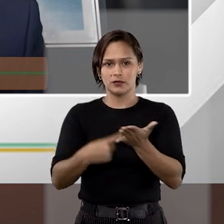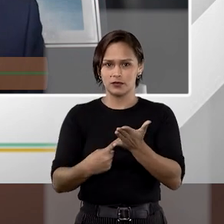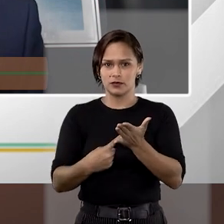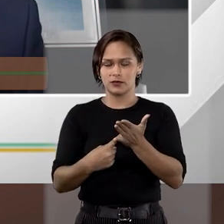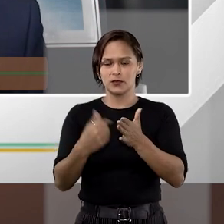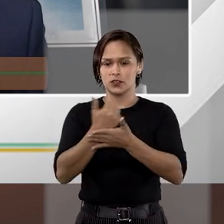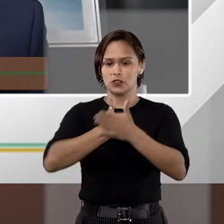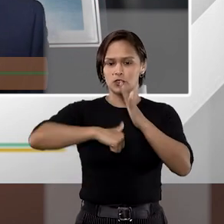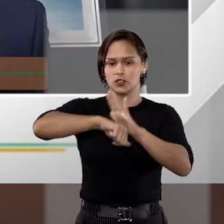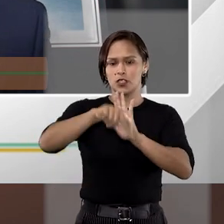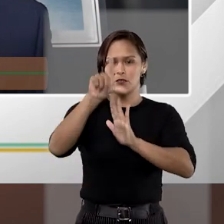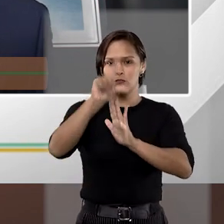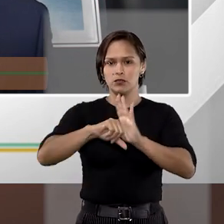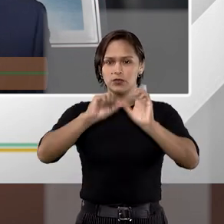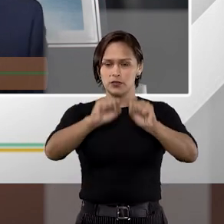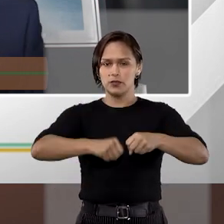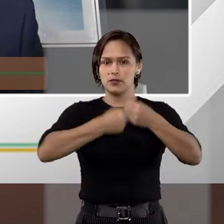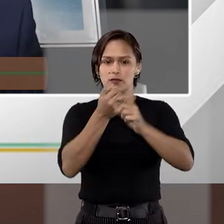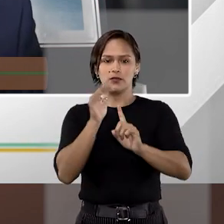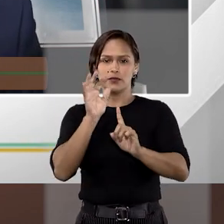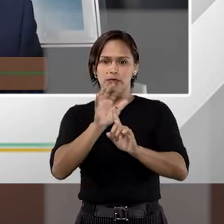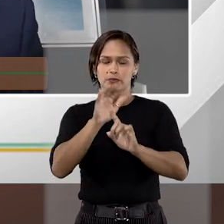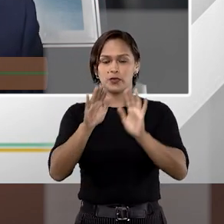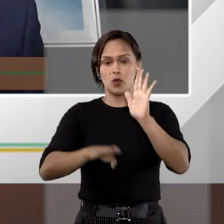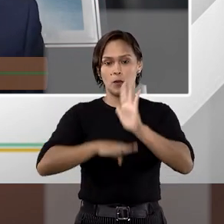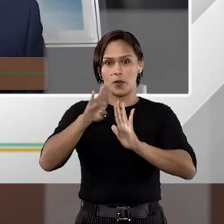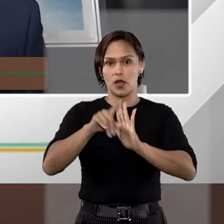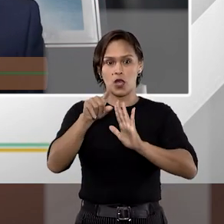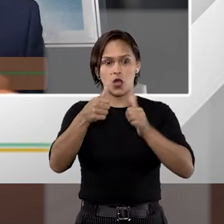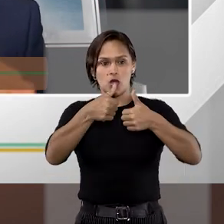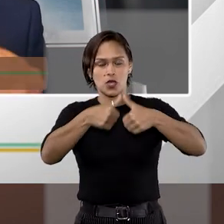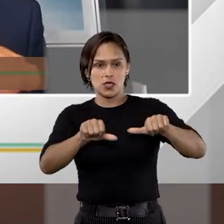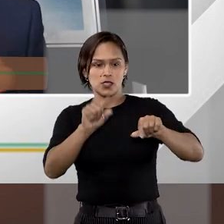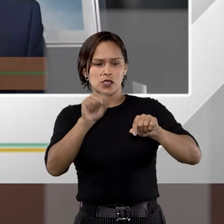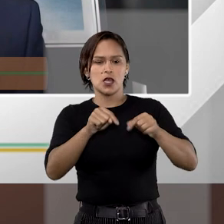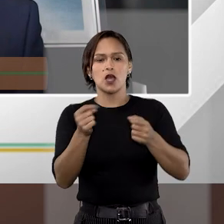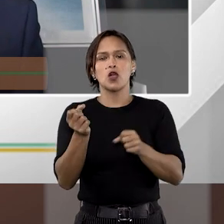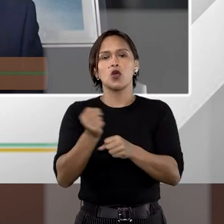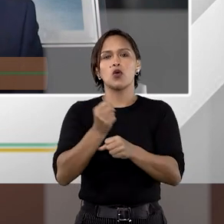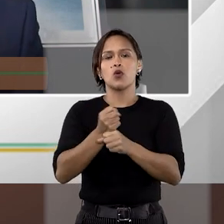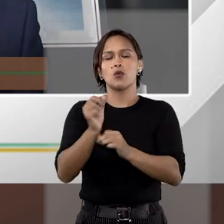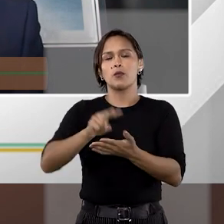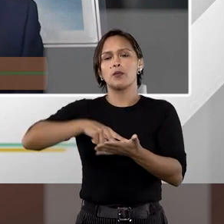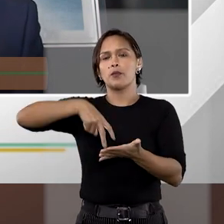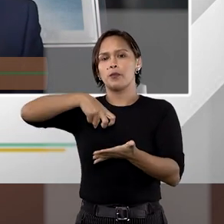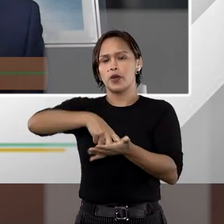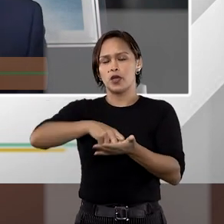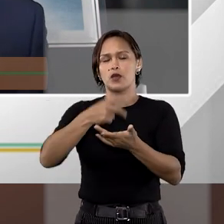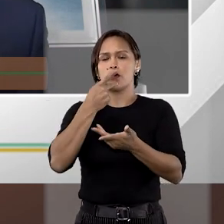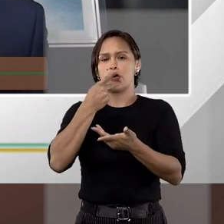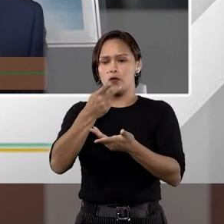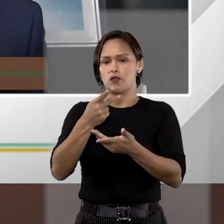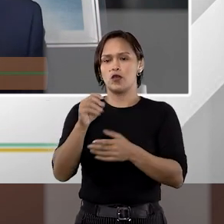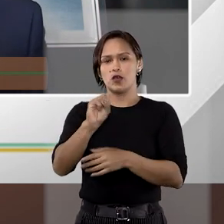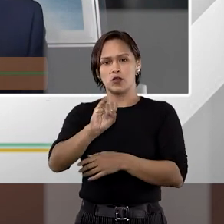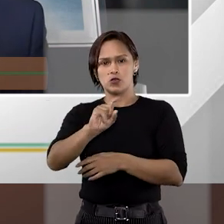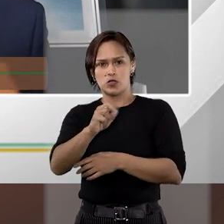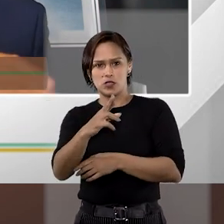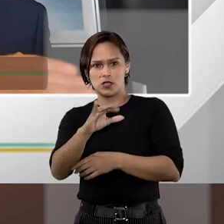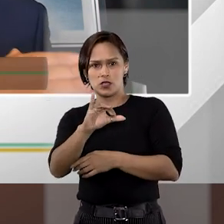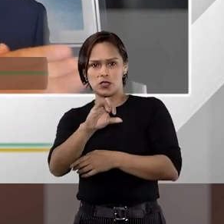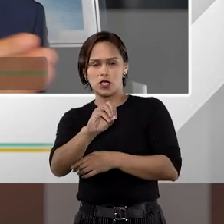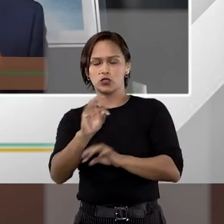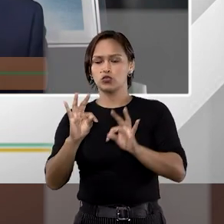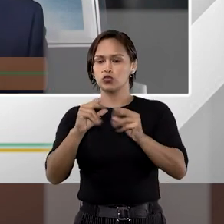aplicação de crimes de menor potencial ofensivo o menor ou maior está no quantum da pena Como disse o Doutor